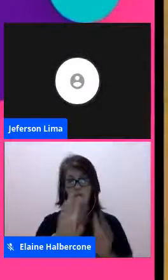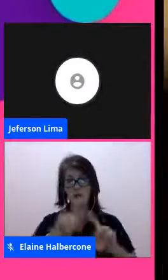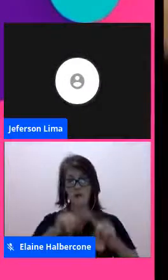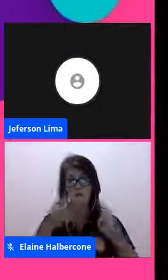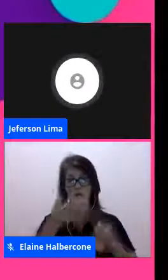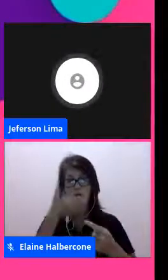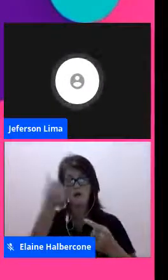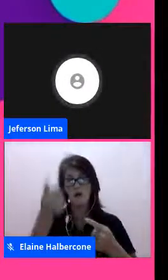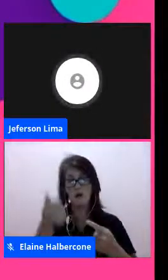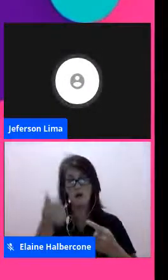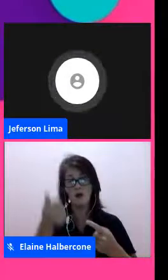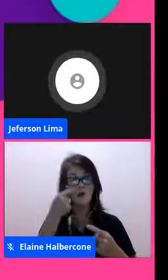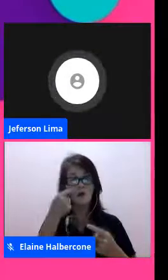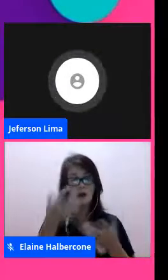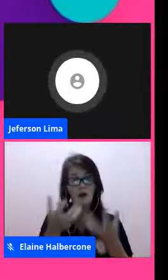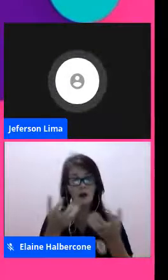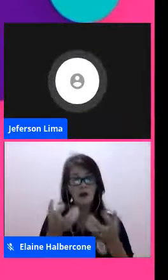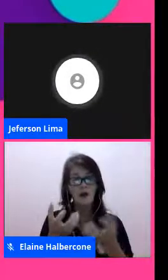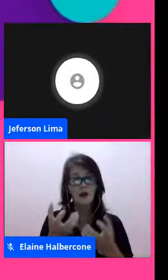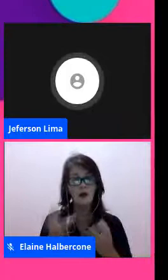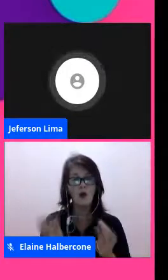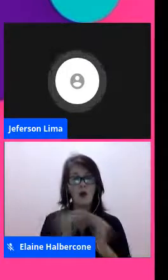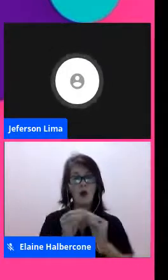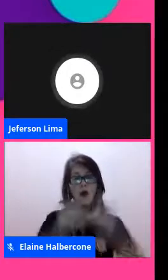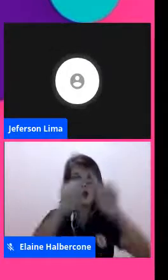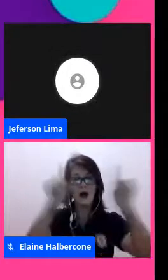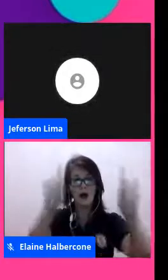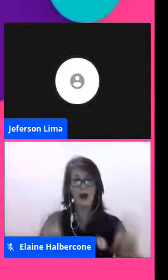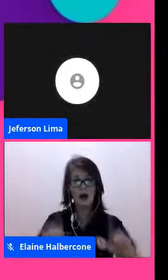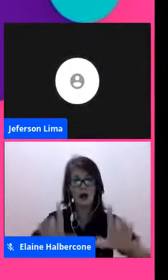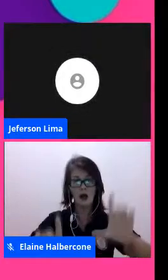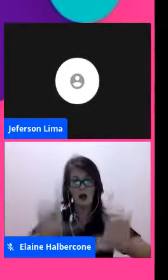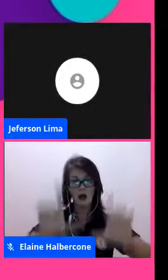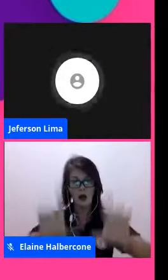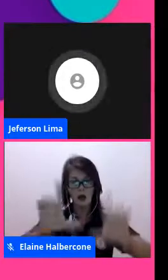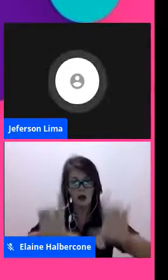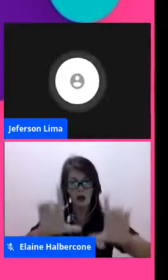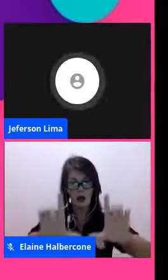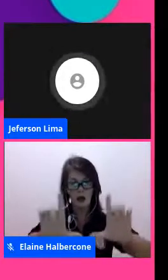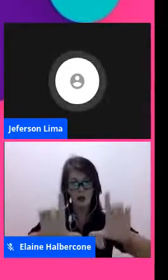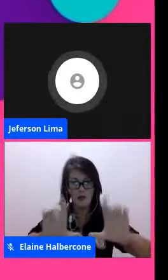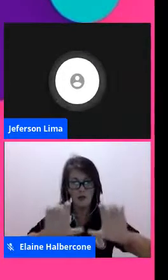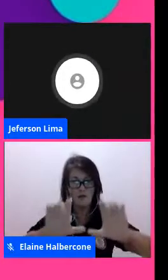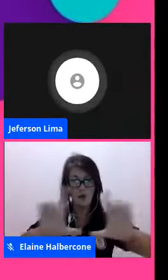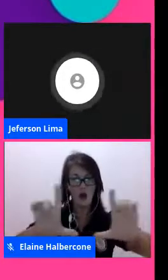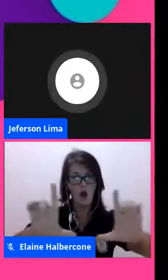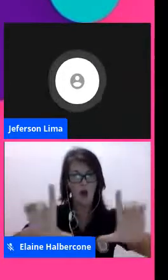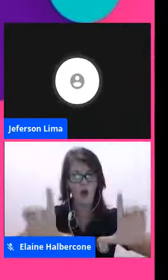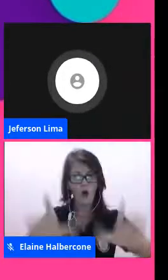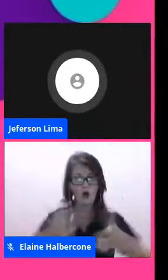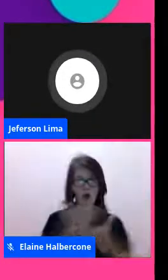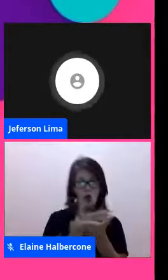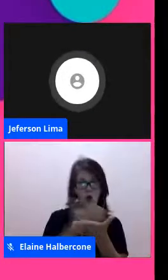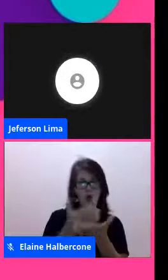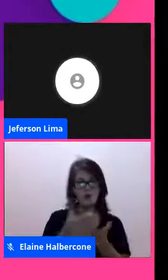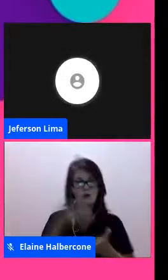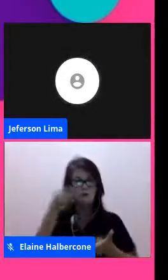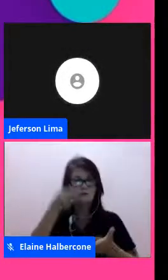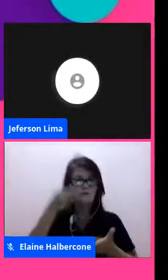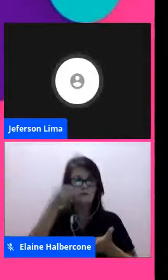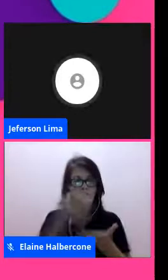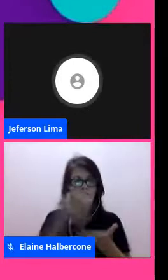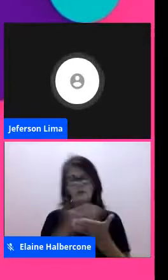aqui. Eu tinha até pretendido colocar uma tela aqui e a gente. Opa, cadê? Uma telinhazinha aqui e a gente começar a tentar fazer o